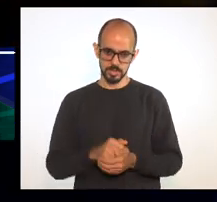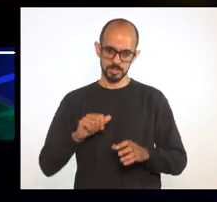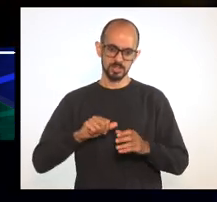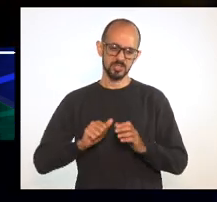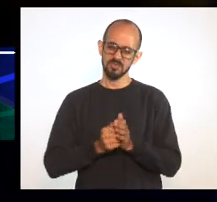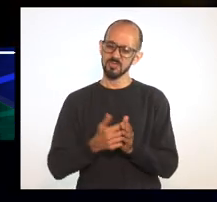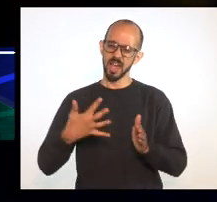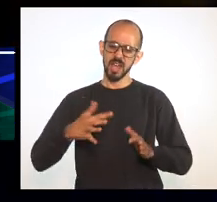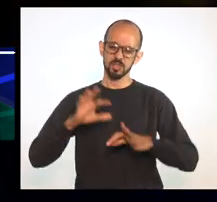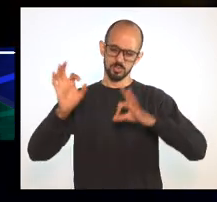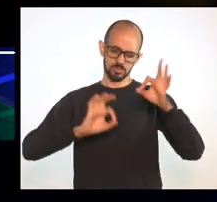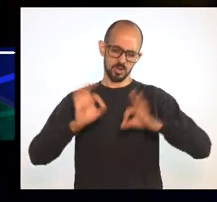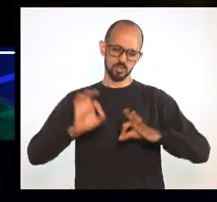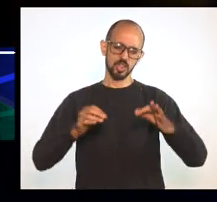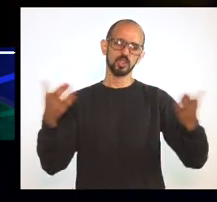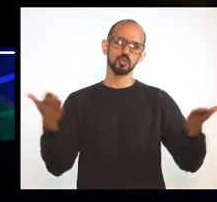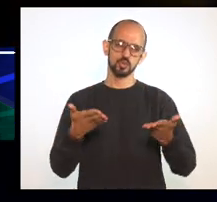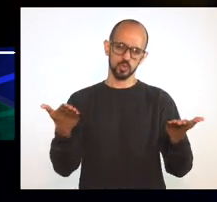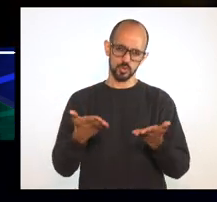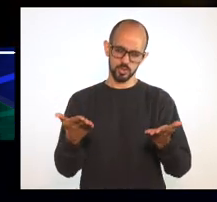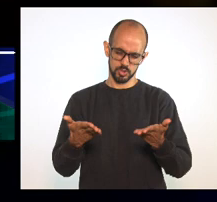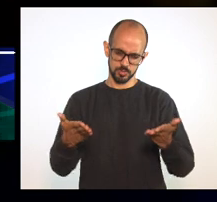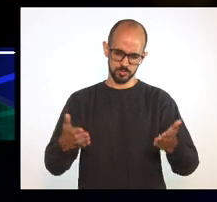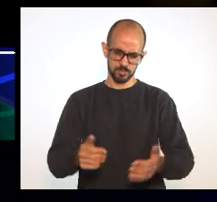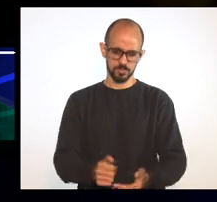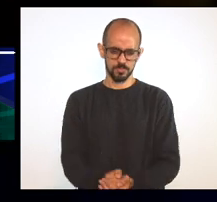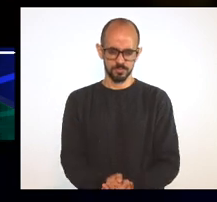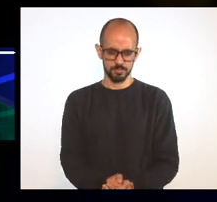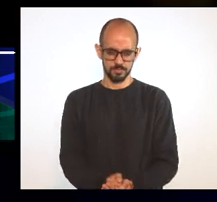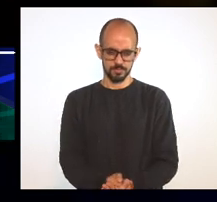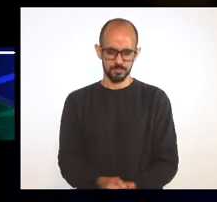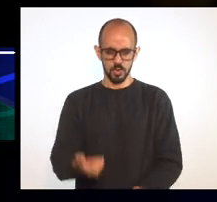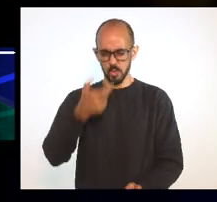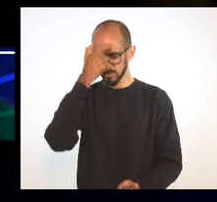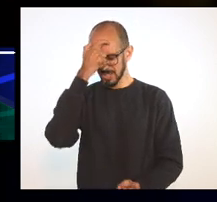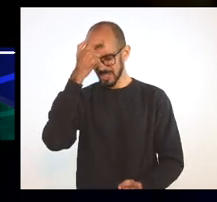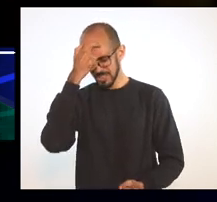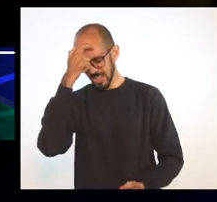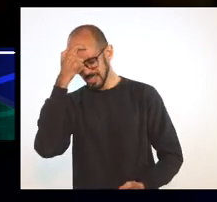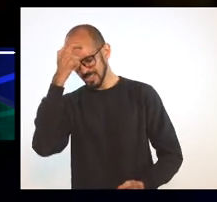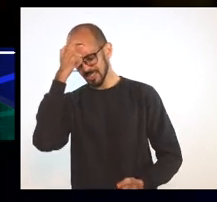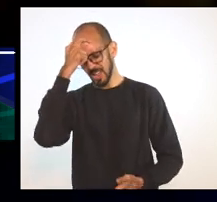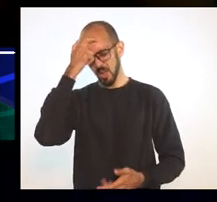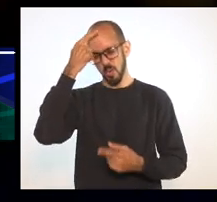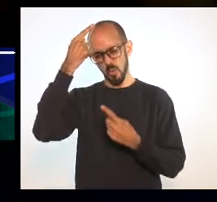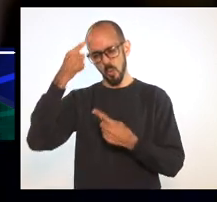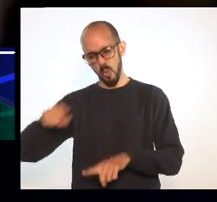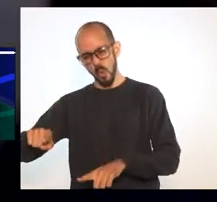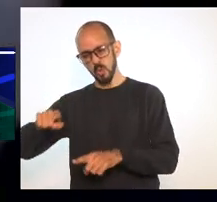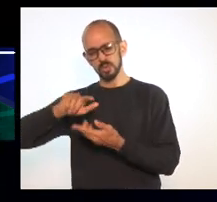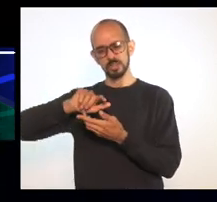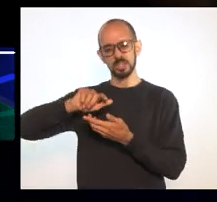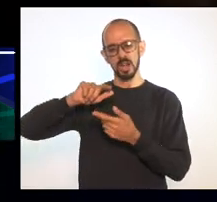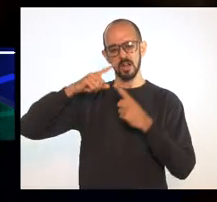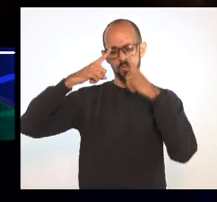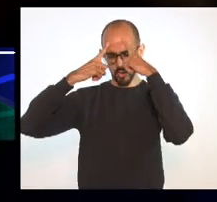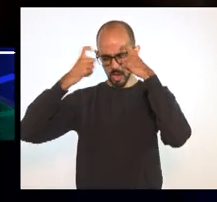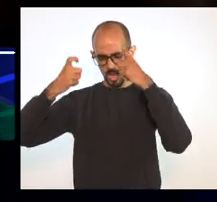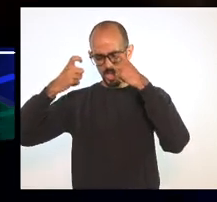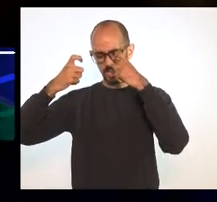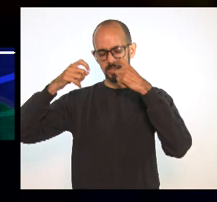projetos importantes hoje. Pela conscientização, contra a violência, pela